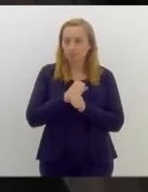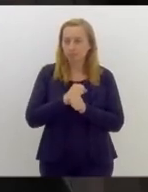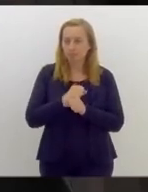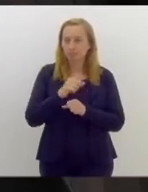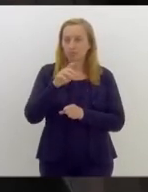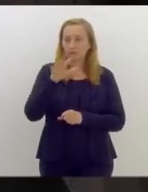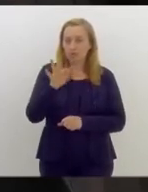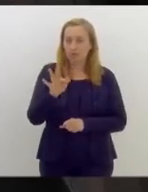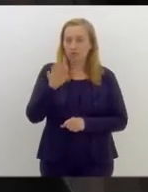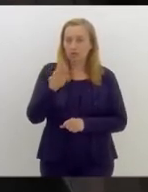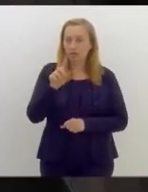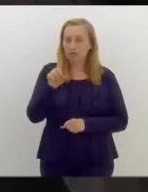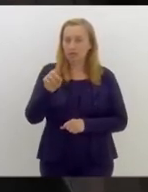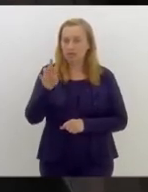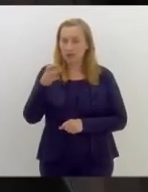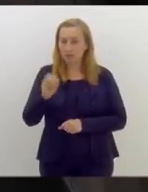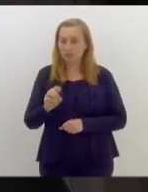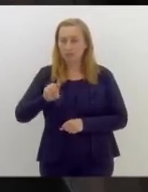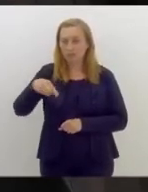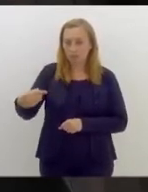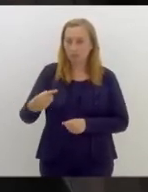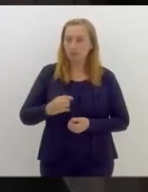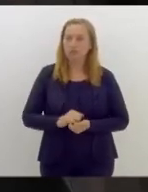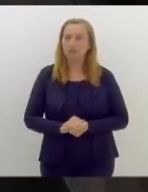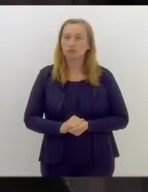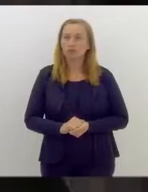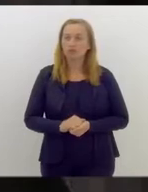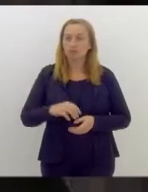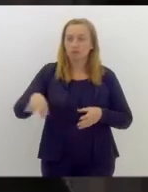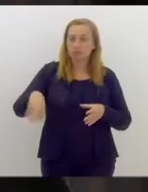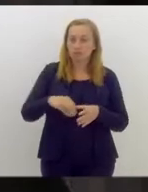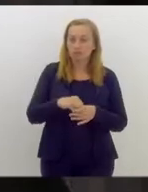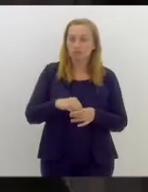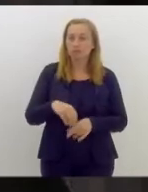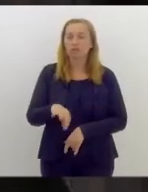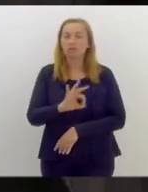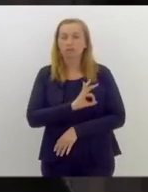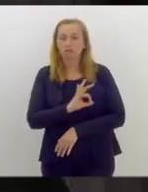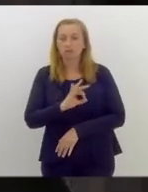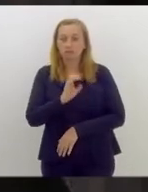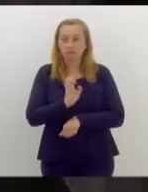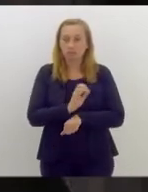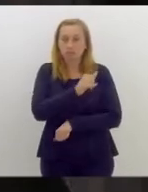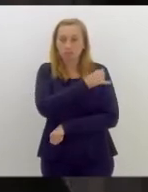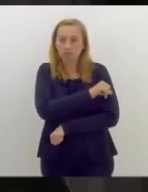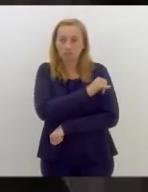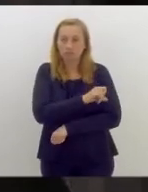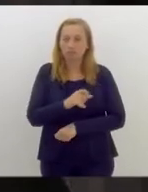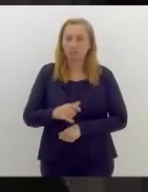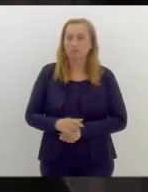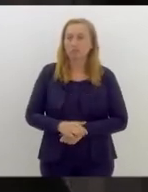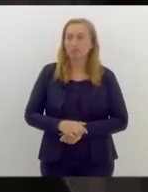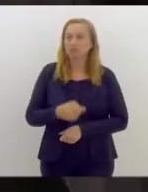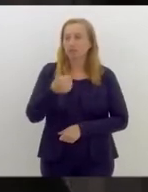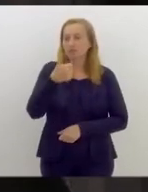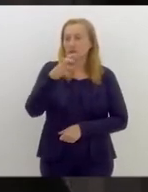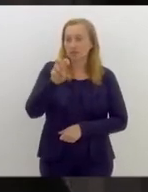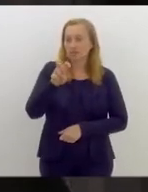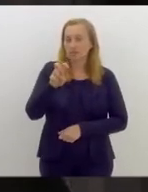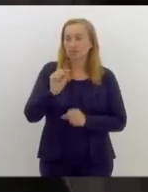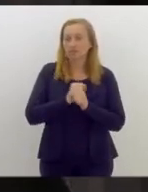fuzileiro naval. Logo em seguida, ingressei na briosa Polícia Militar do Estado do Rio de Janeiro, onde fiquei por quase 15